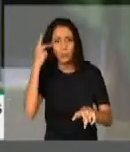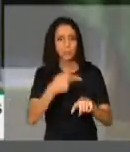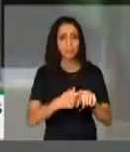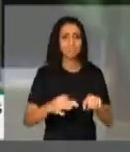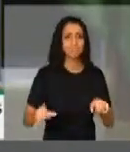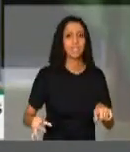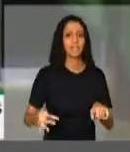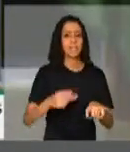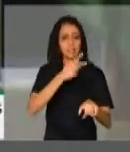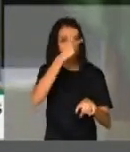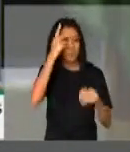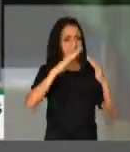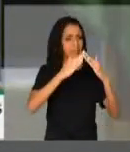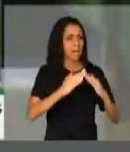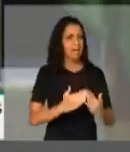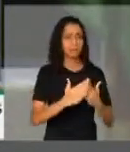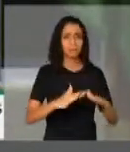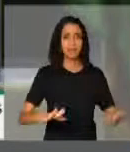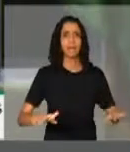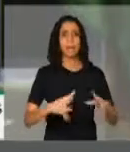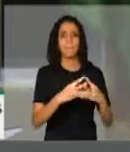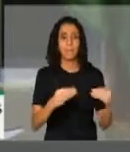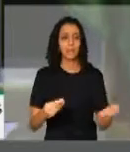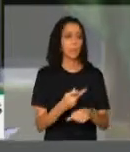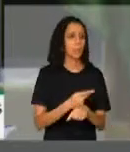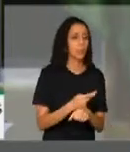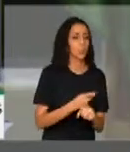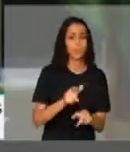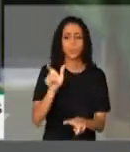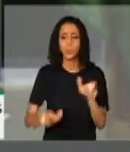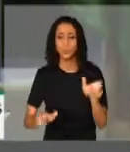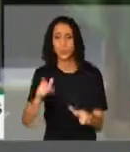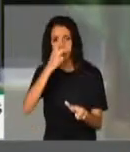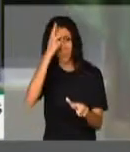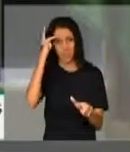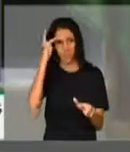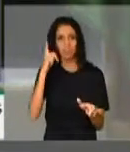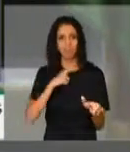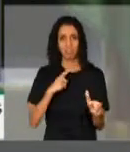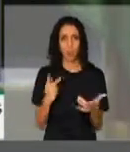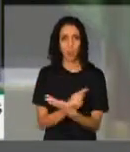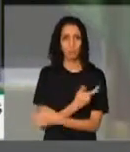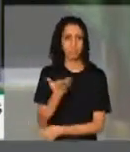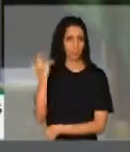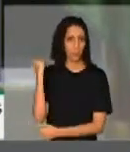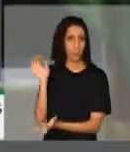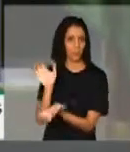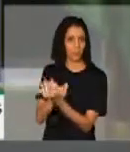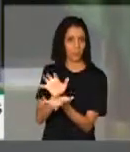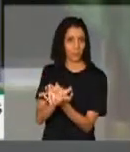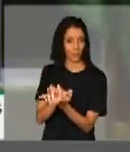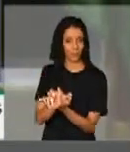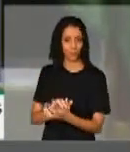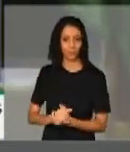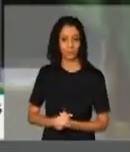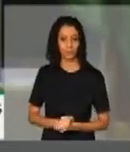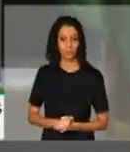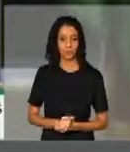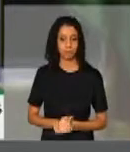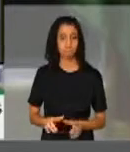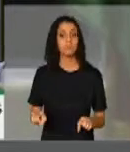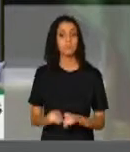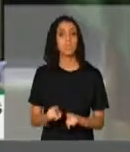os desabrigados e procurando desaparecidos e claro a outra vez que particularmente muito